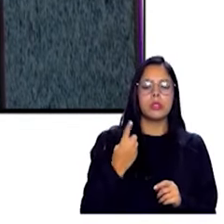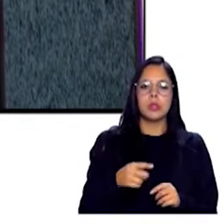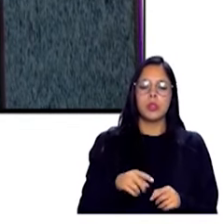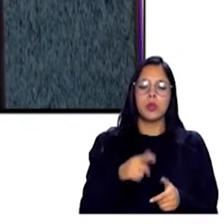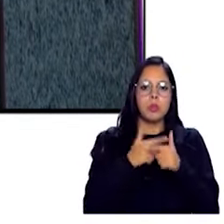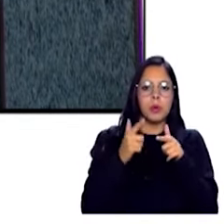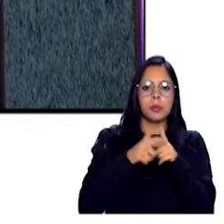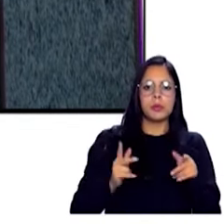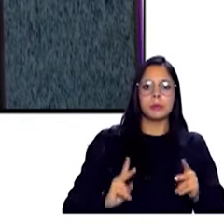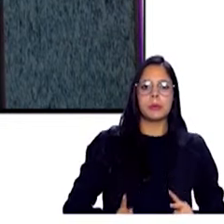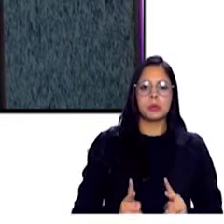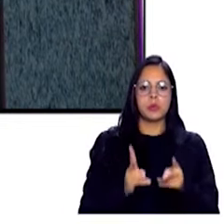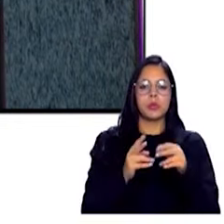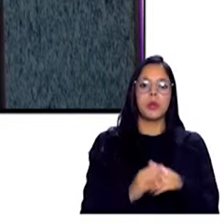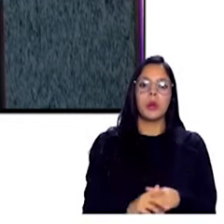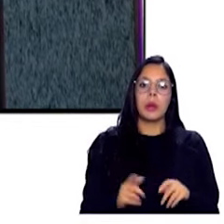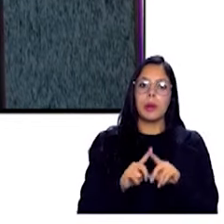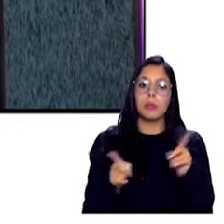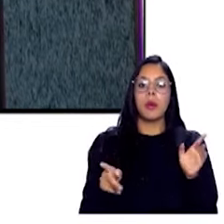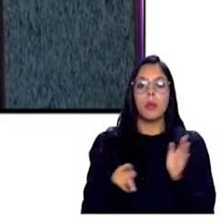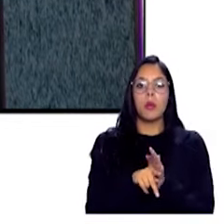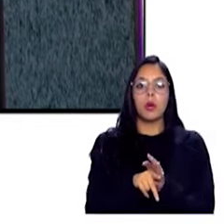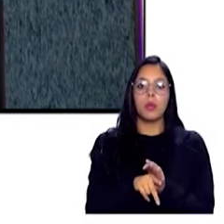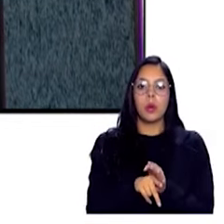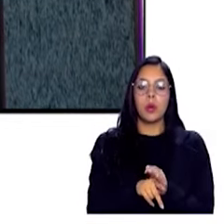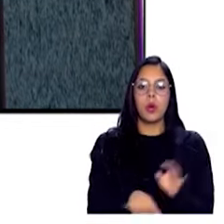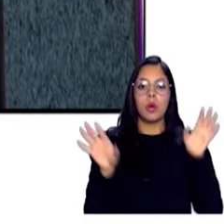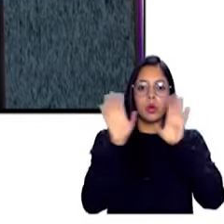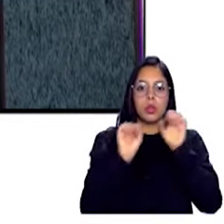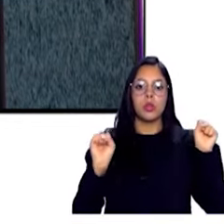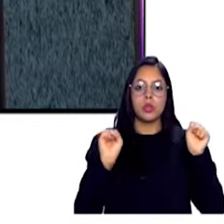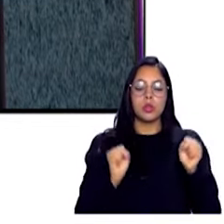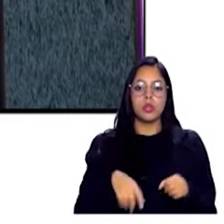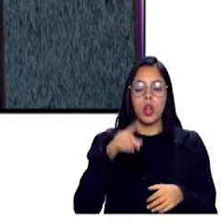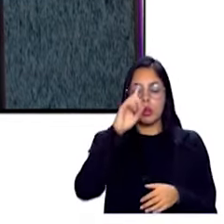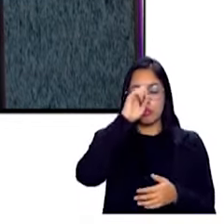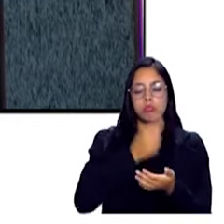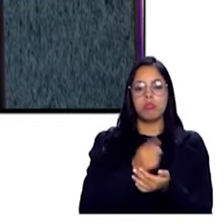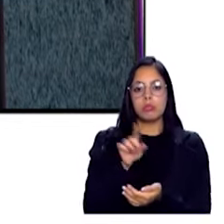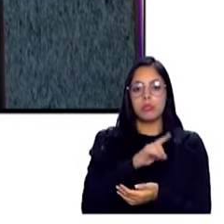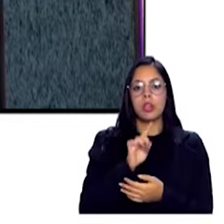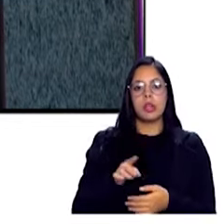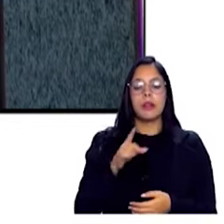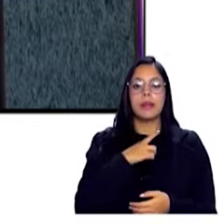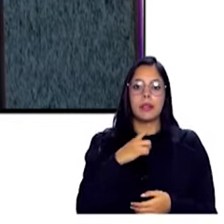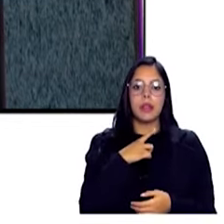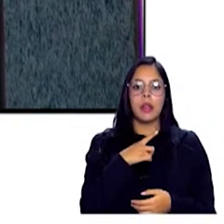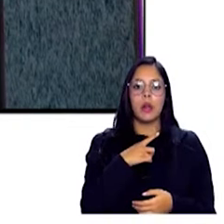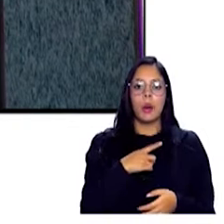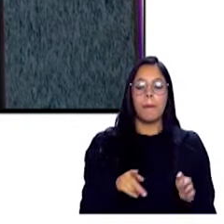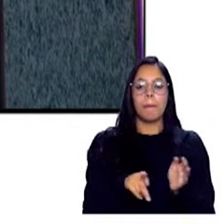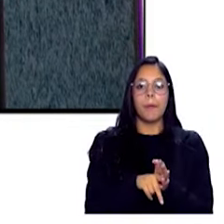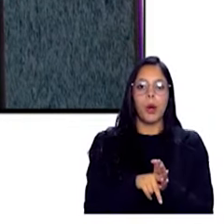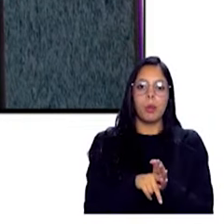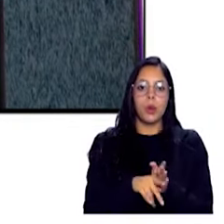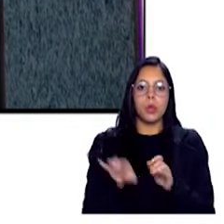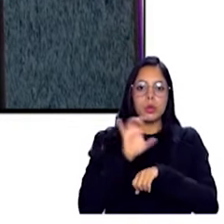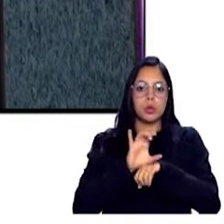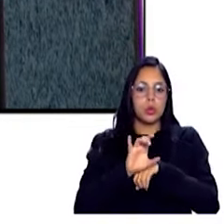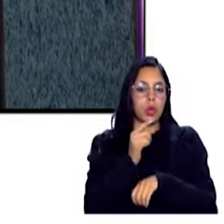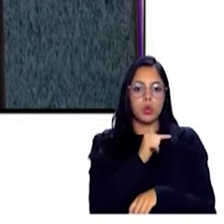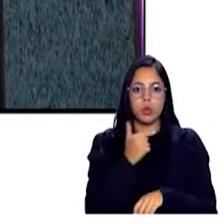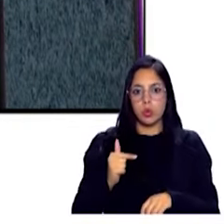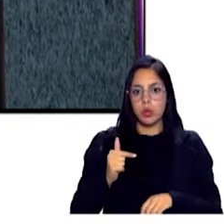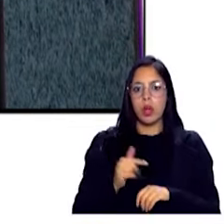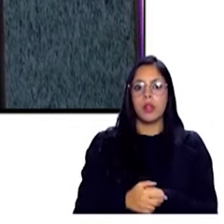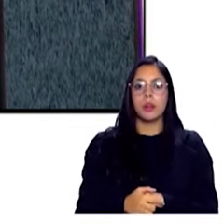adiante a corte de cassação passa a dizer que embora a sentença de inconstitucionalidade ela não